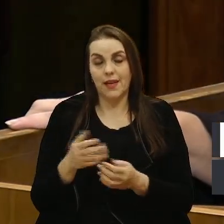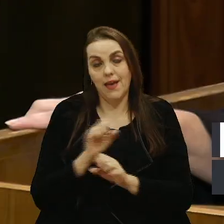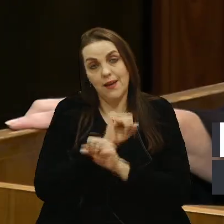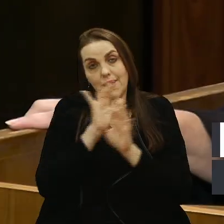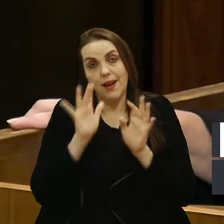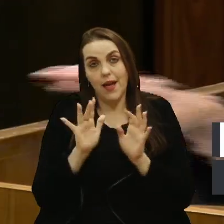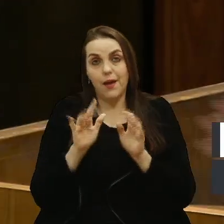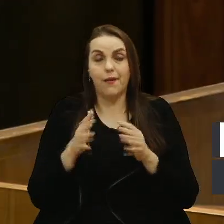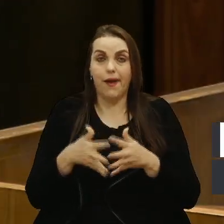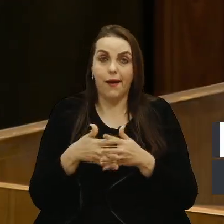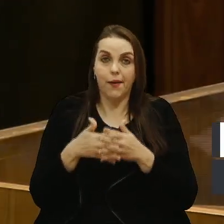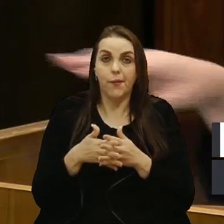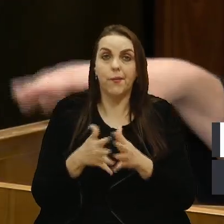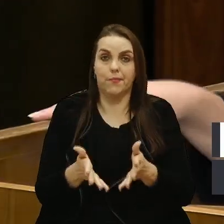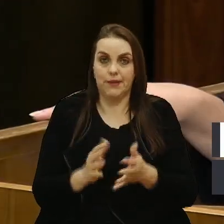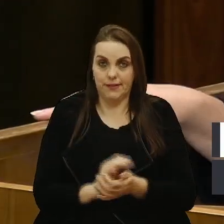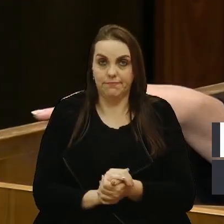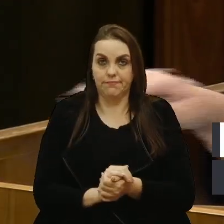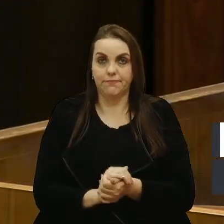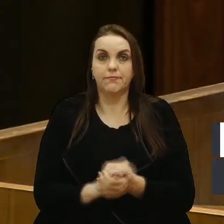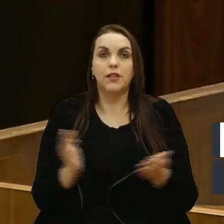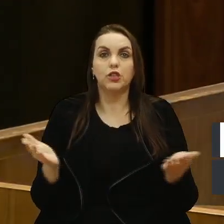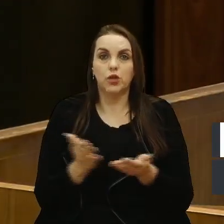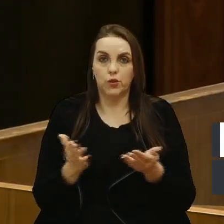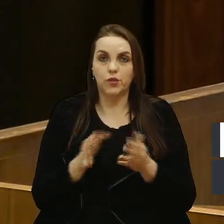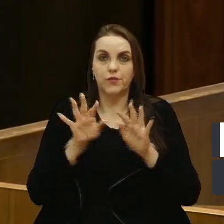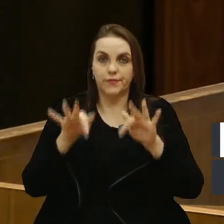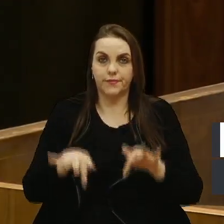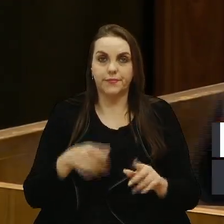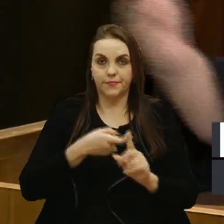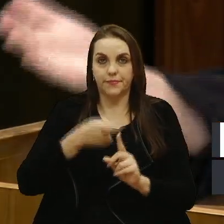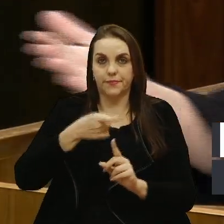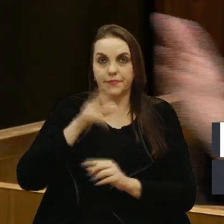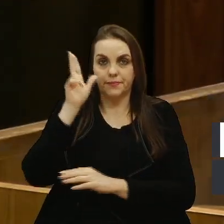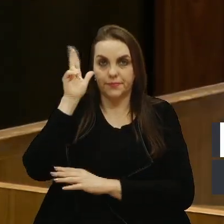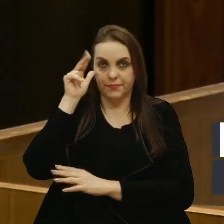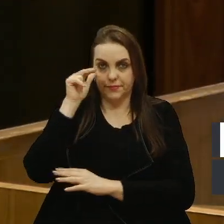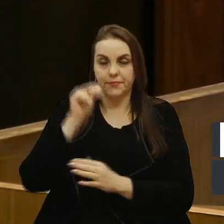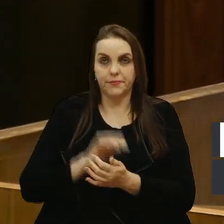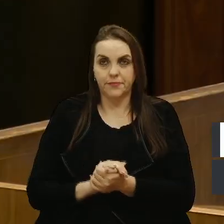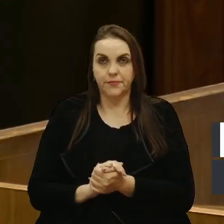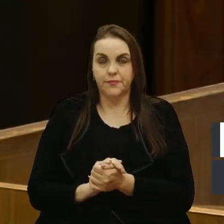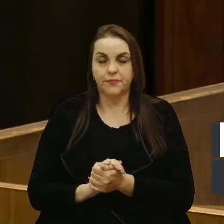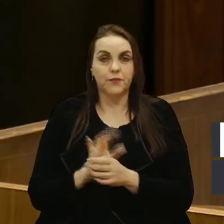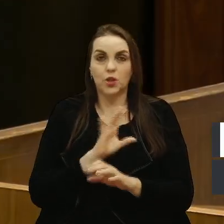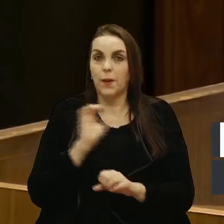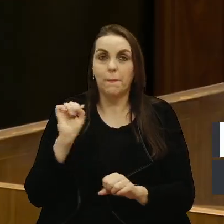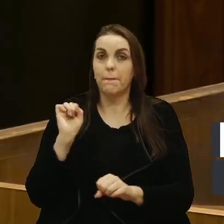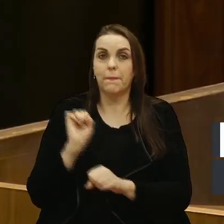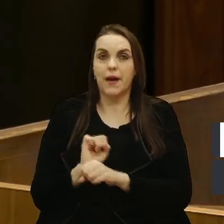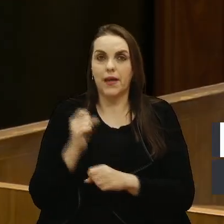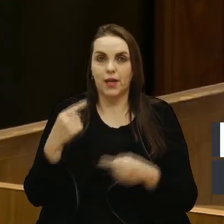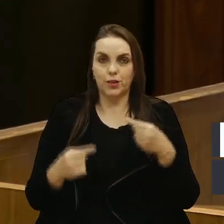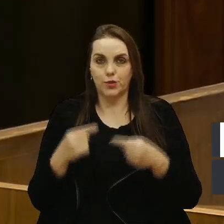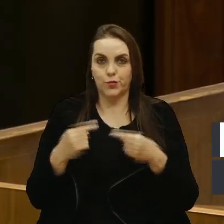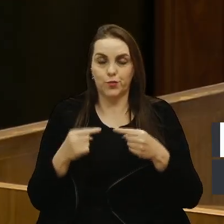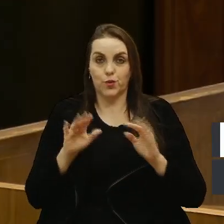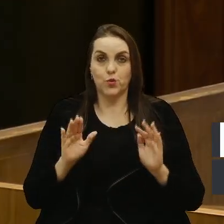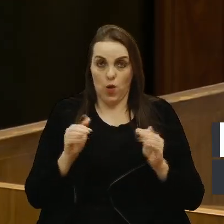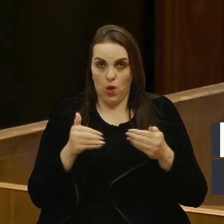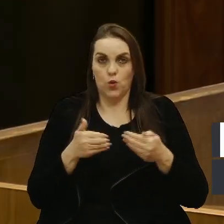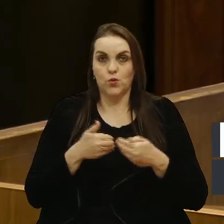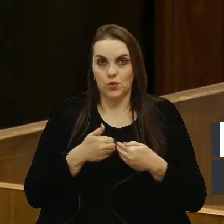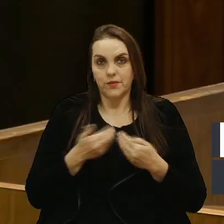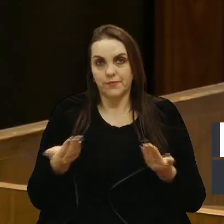situação complicada. Mas hoje, né, finalizando o mês de abril, e não que pare as discussões sobre a questão do autismo, eu quero